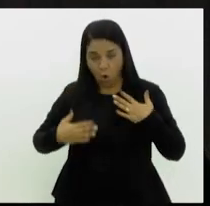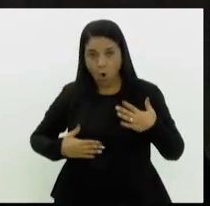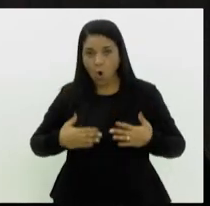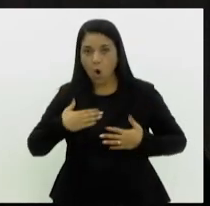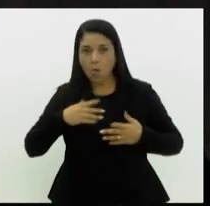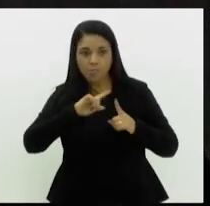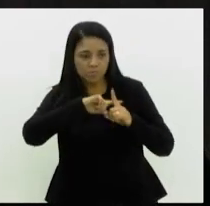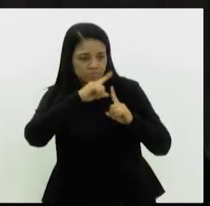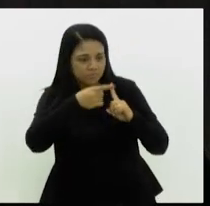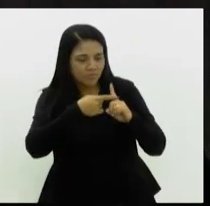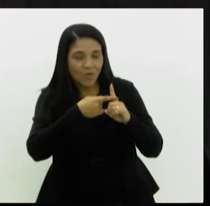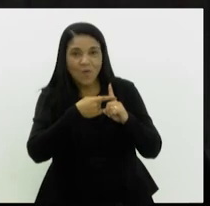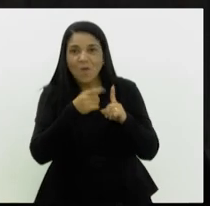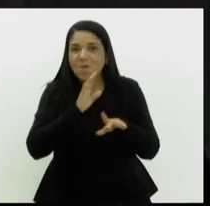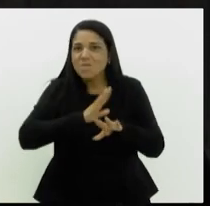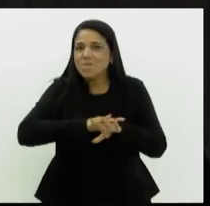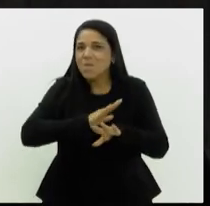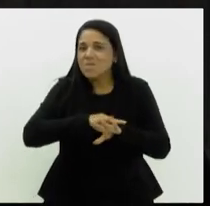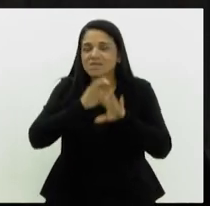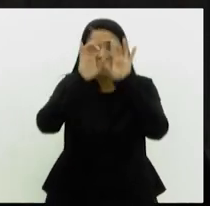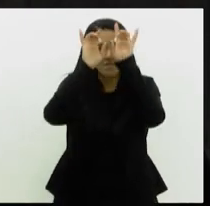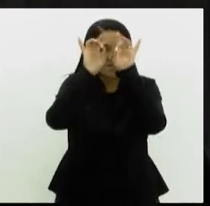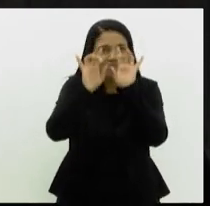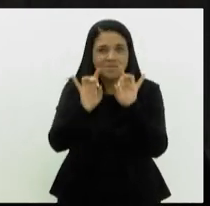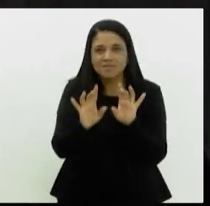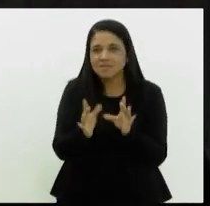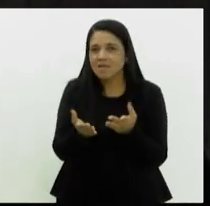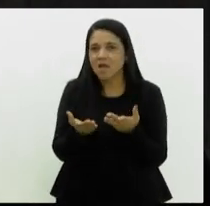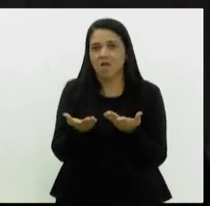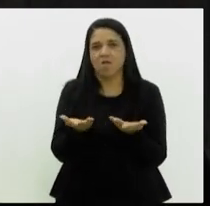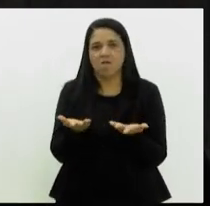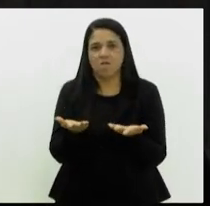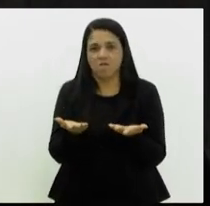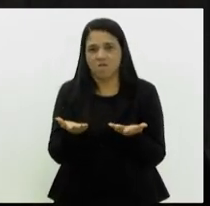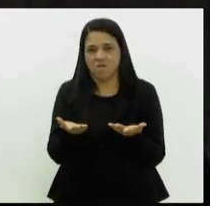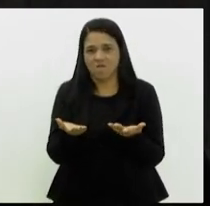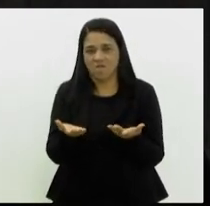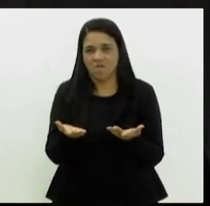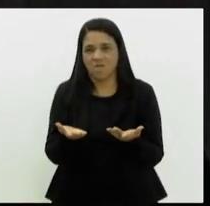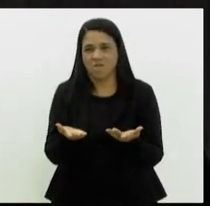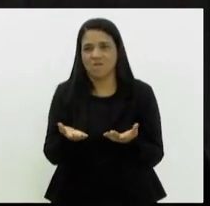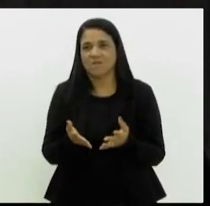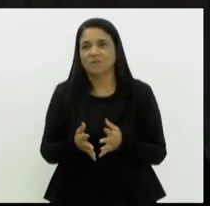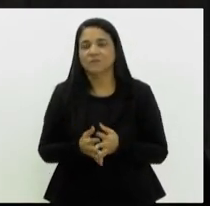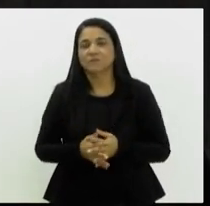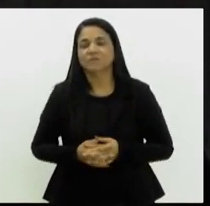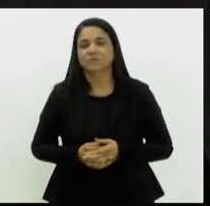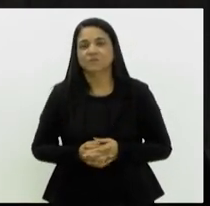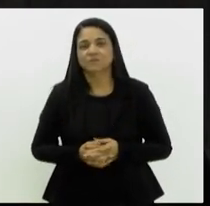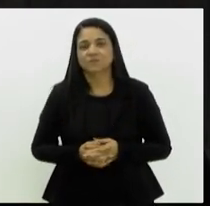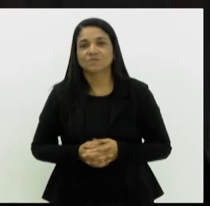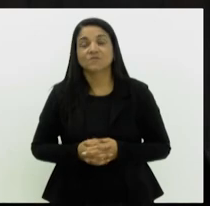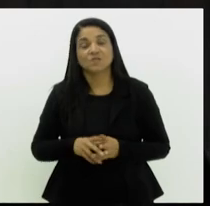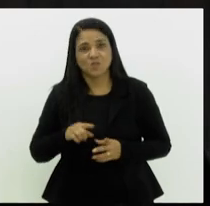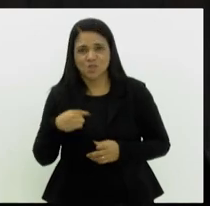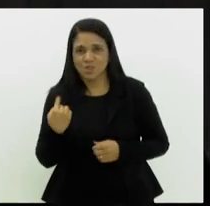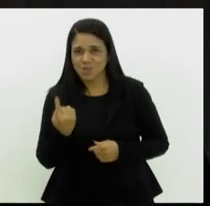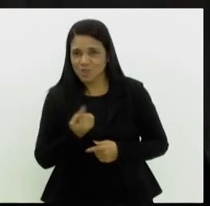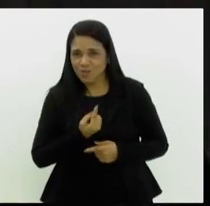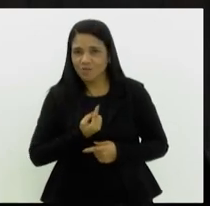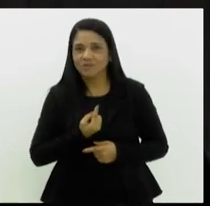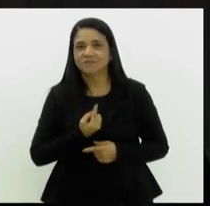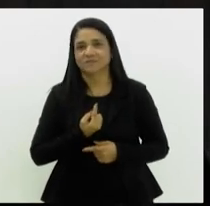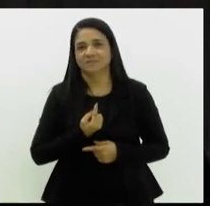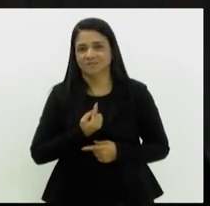num momento tão específico da vida dessas mulheres para gestar. Então, é por todas nós que